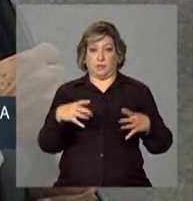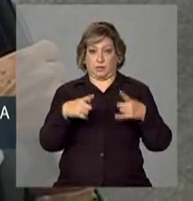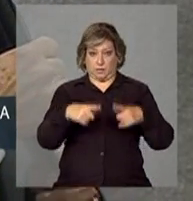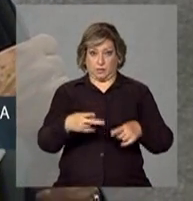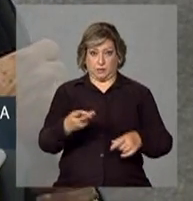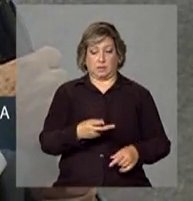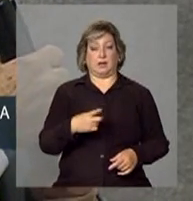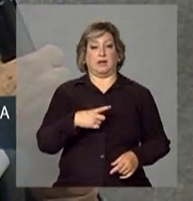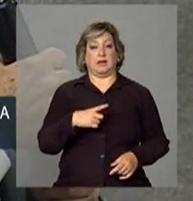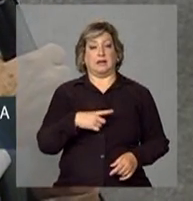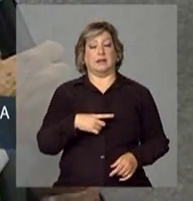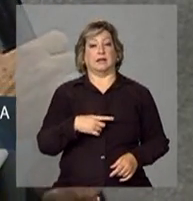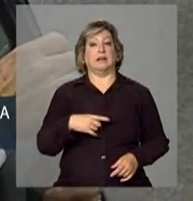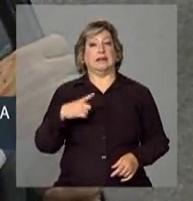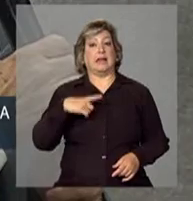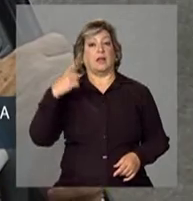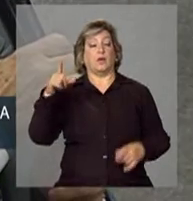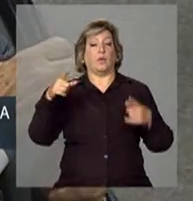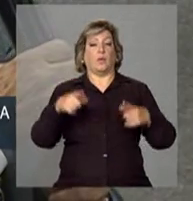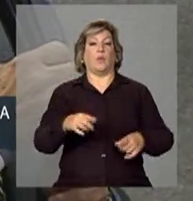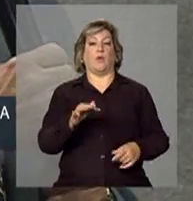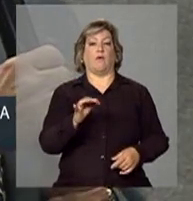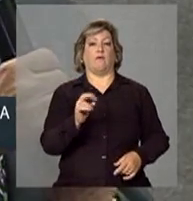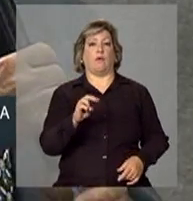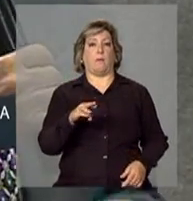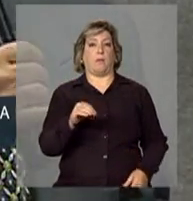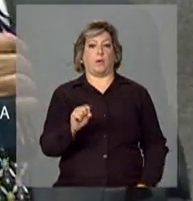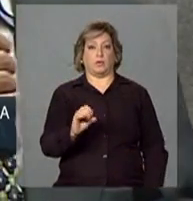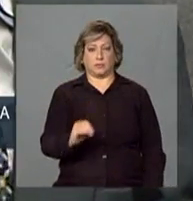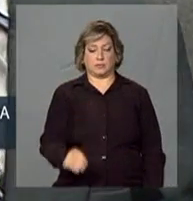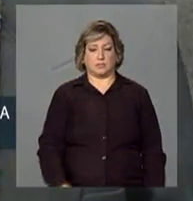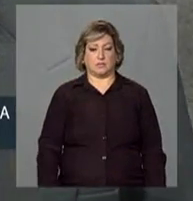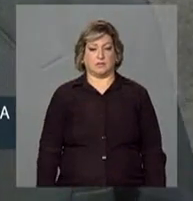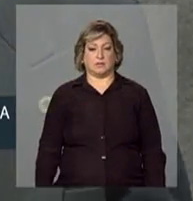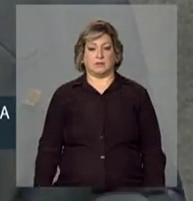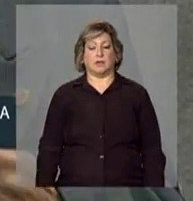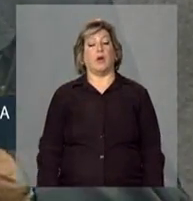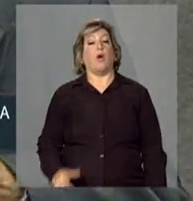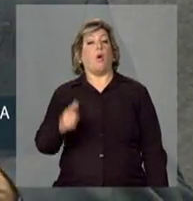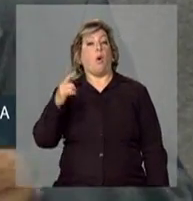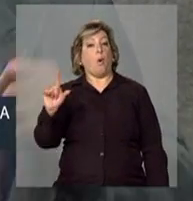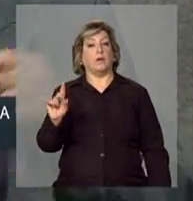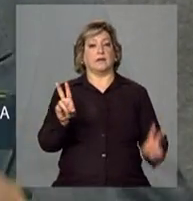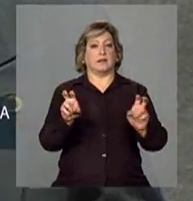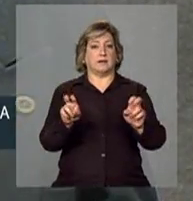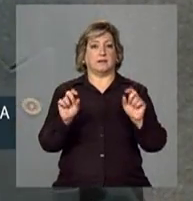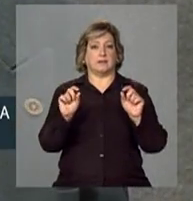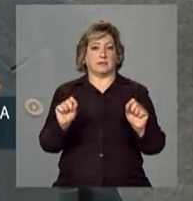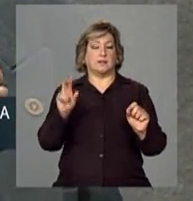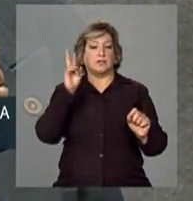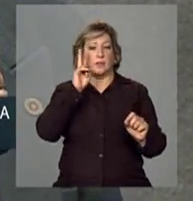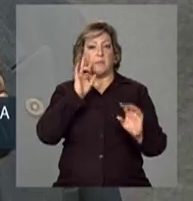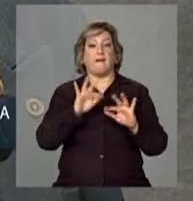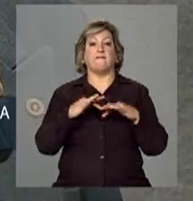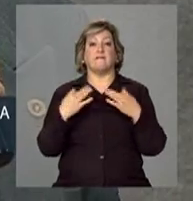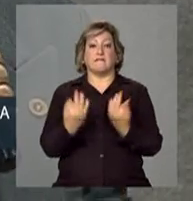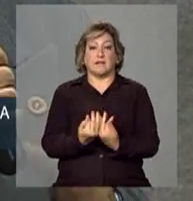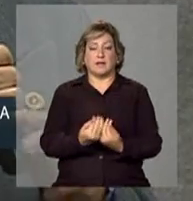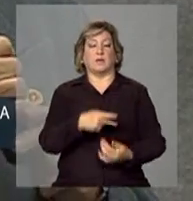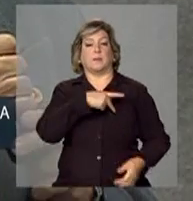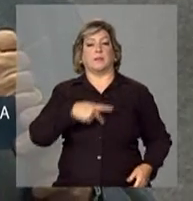Segurança, tem Formoso. Né? E outra questão com relação à família do presidente